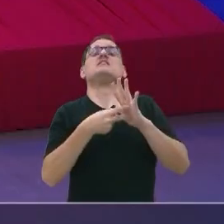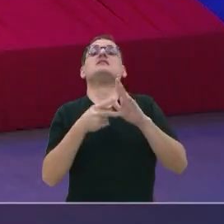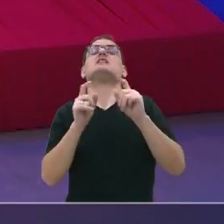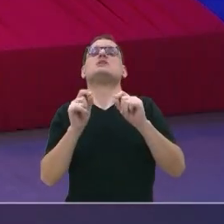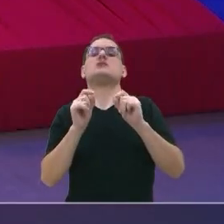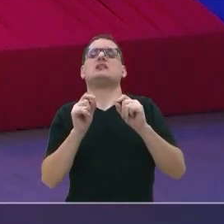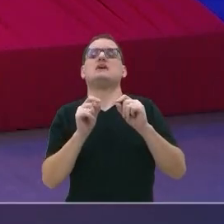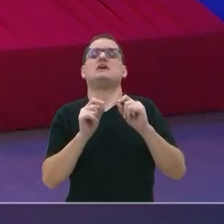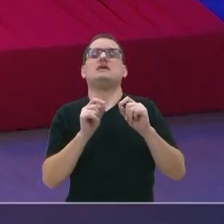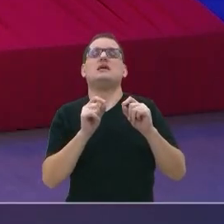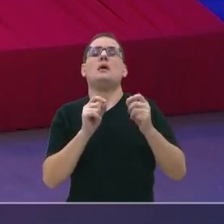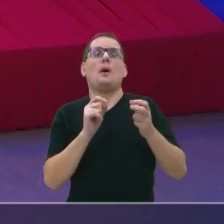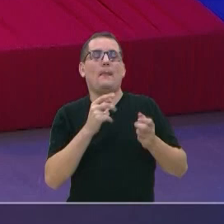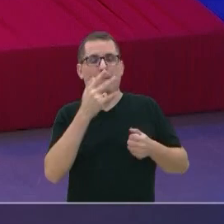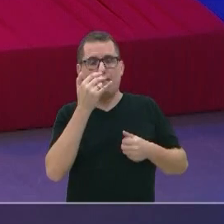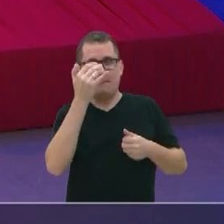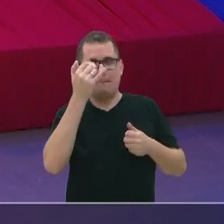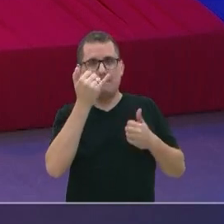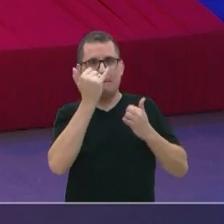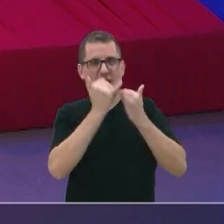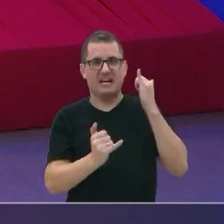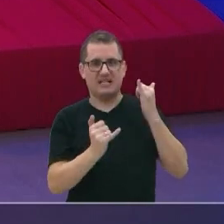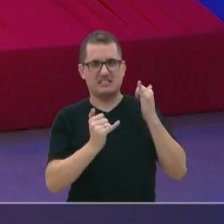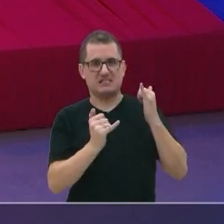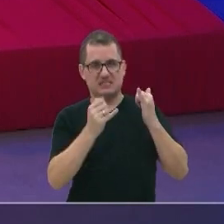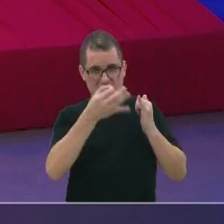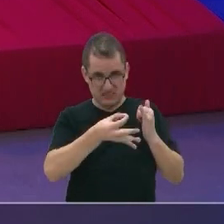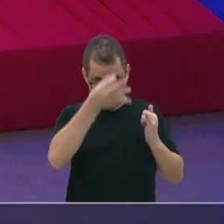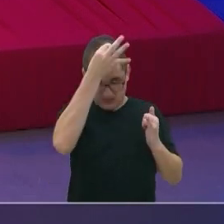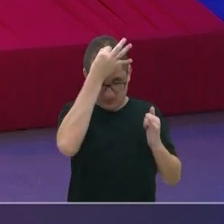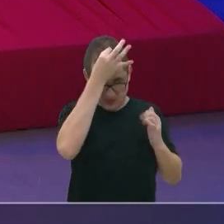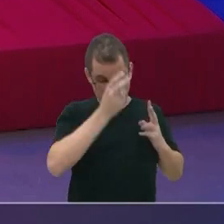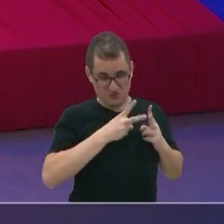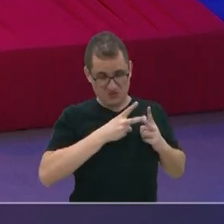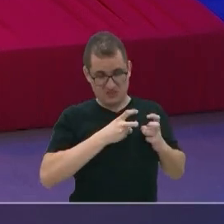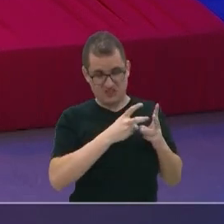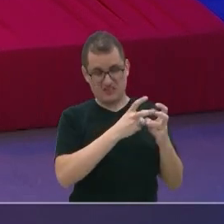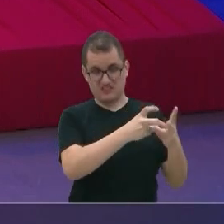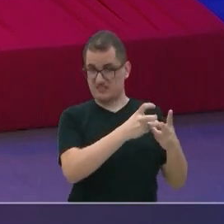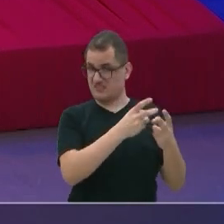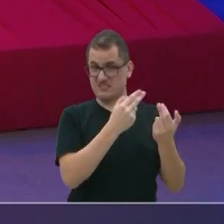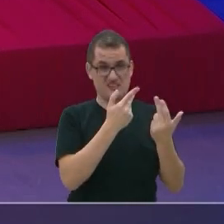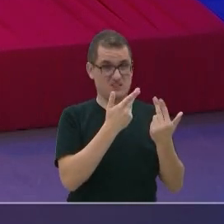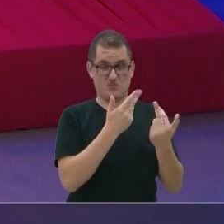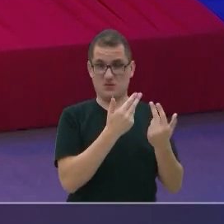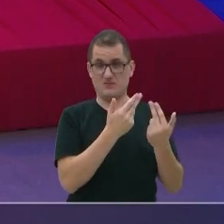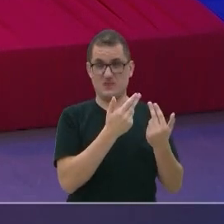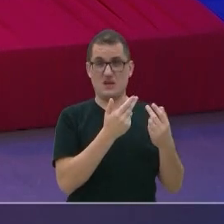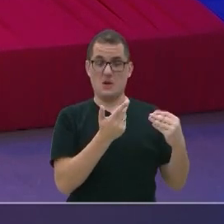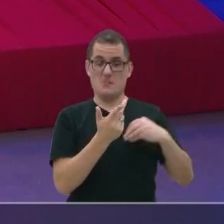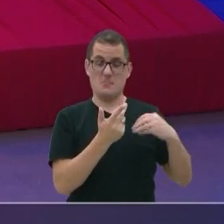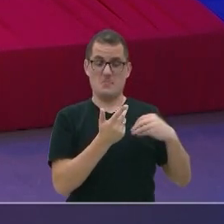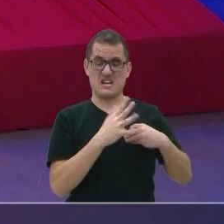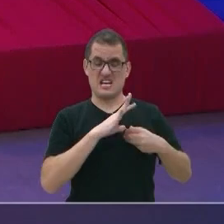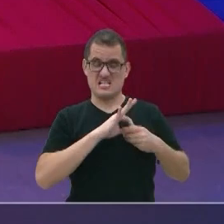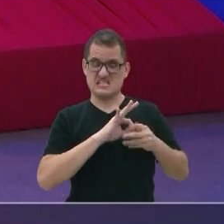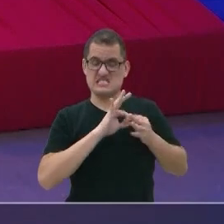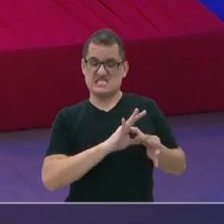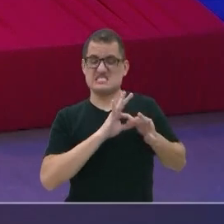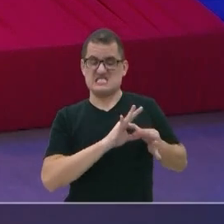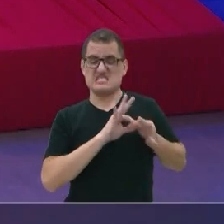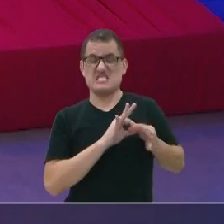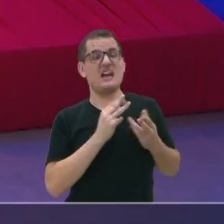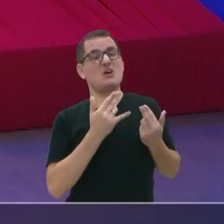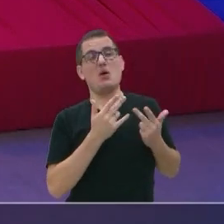Um câncer espiritual. Entendam isso. Um câncer